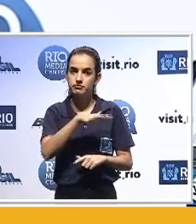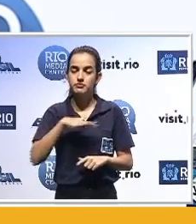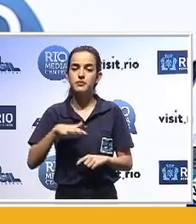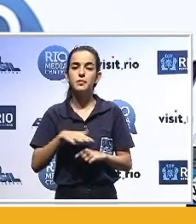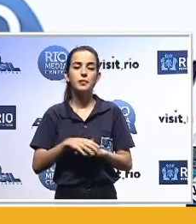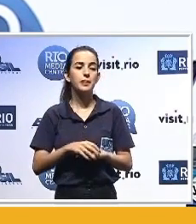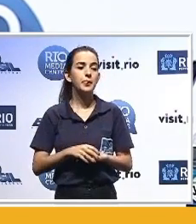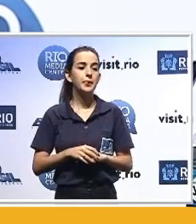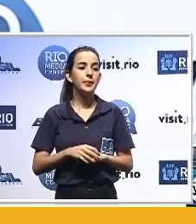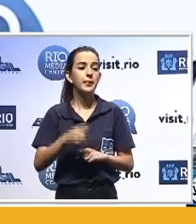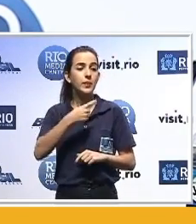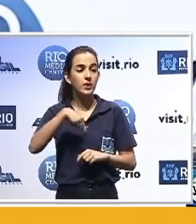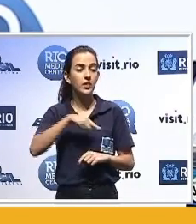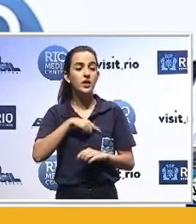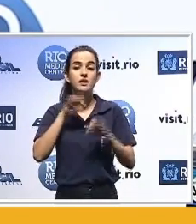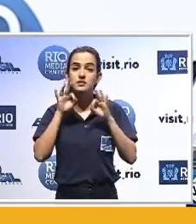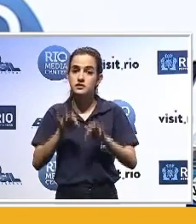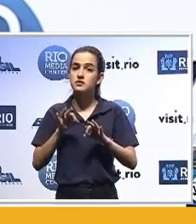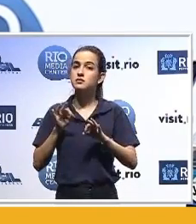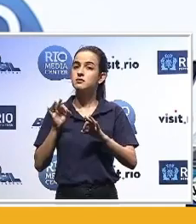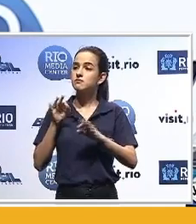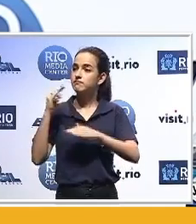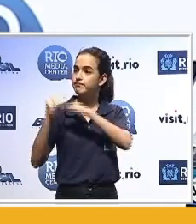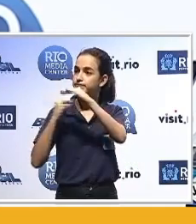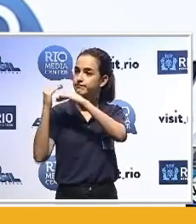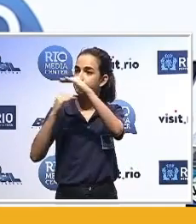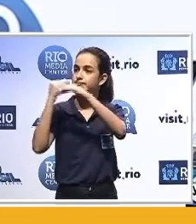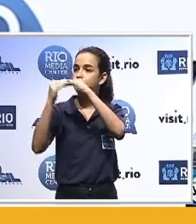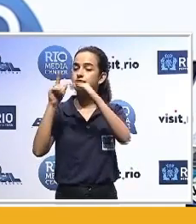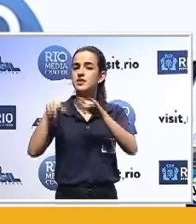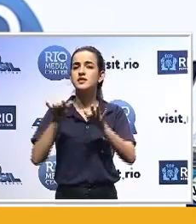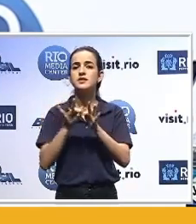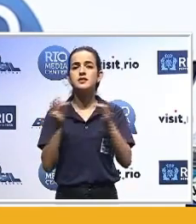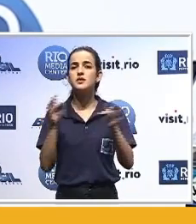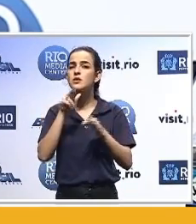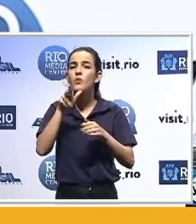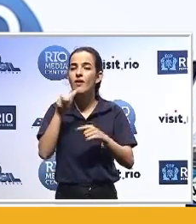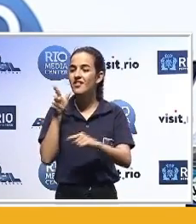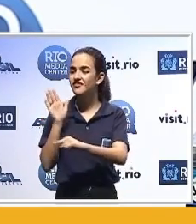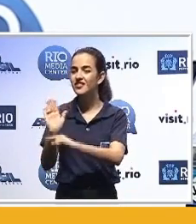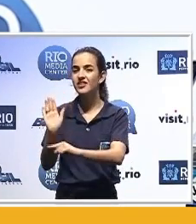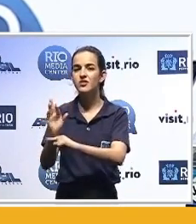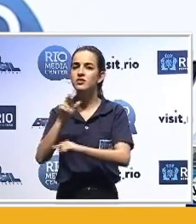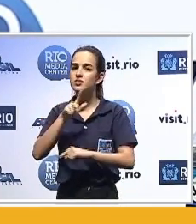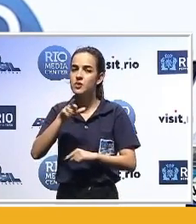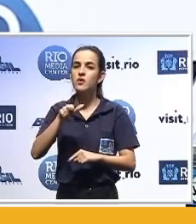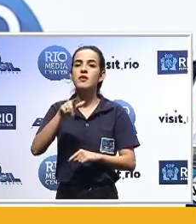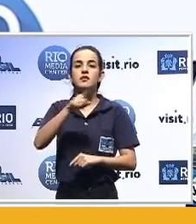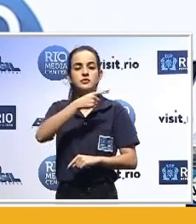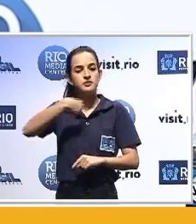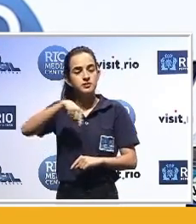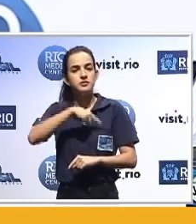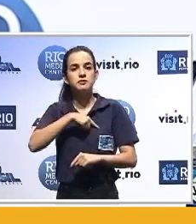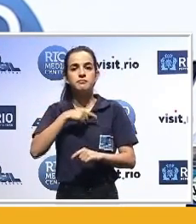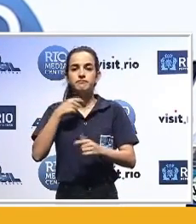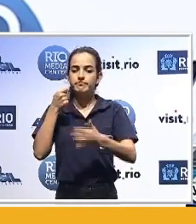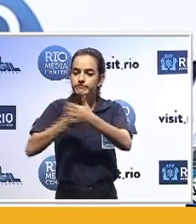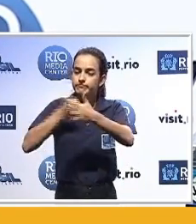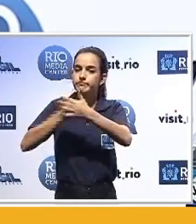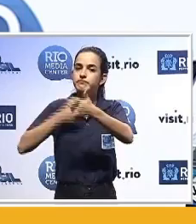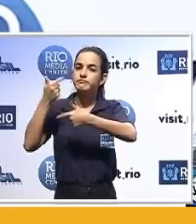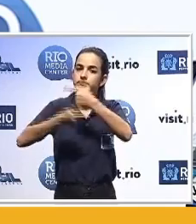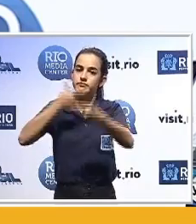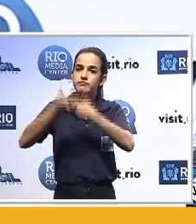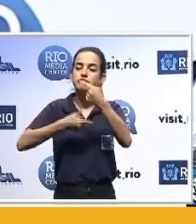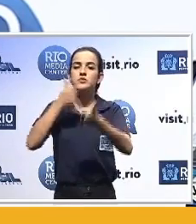nós certamente desenvolveremos o mercado. Essa é uma lógica simples, não é favor. Se nós investirmos, eles virão e o